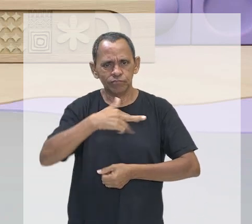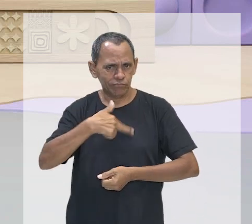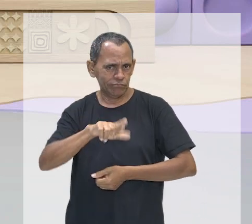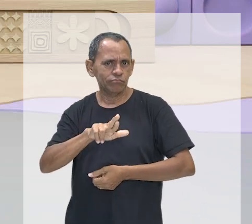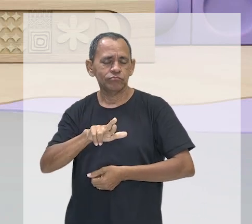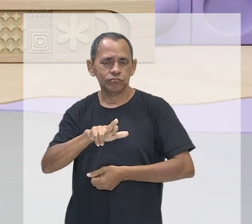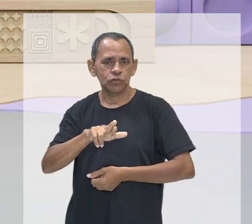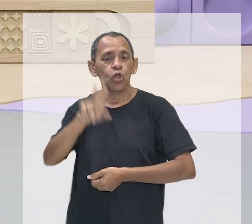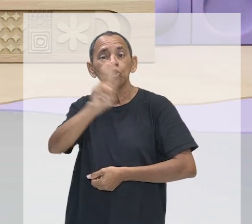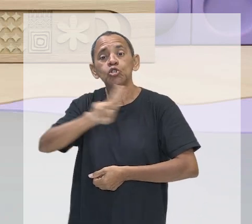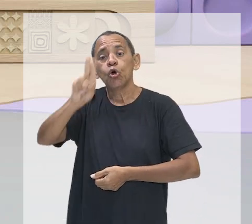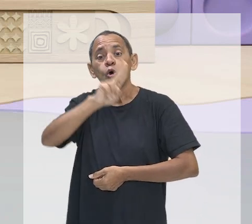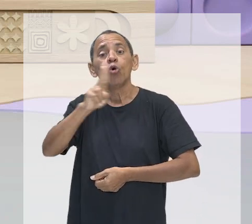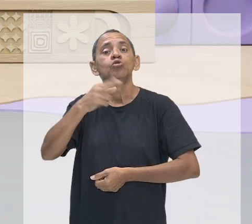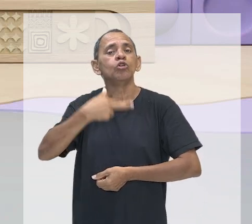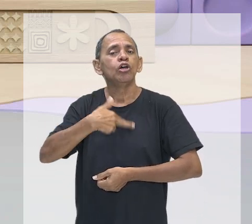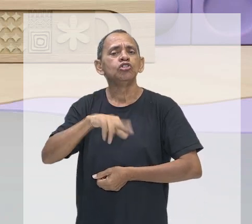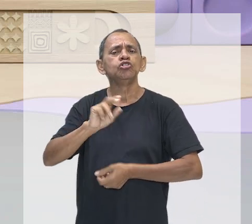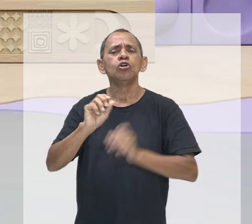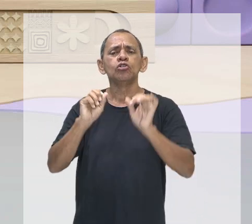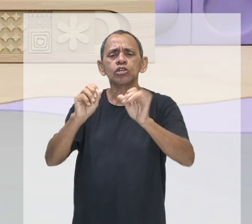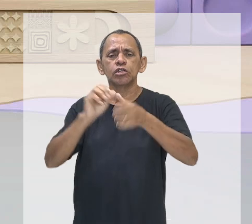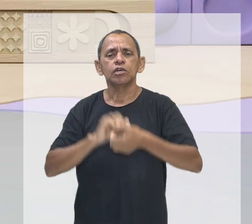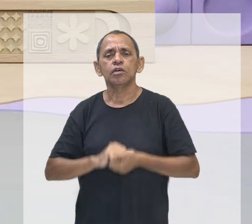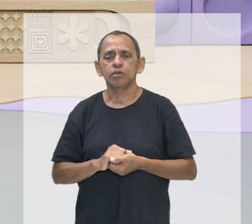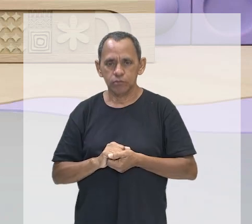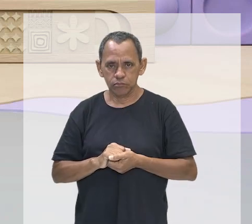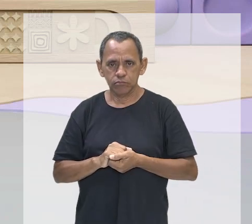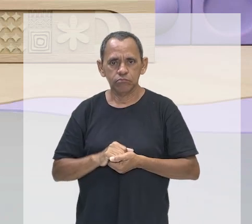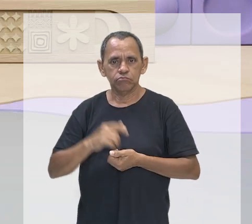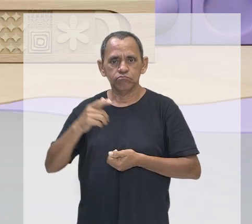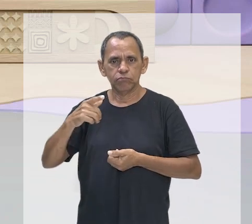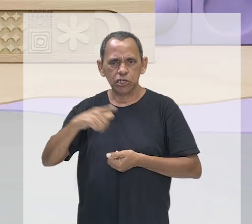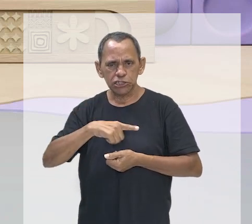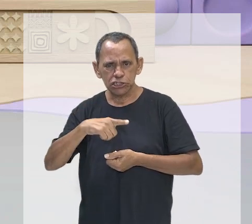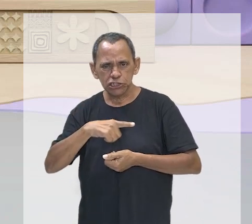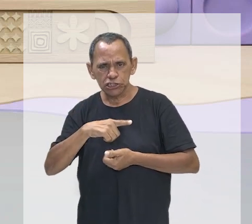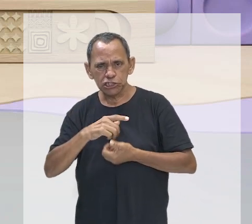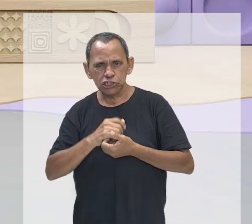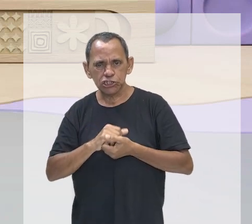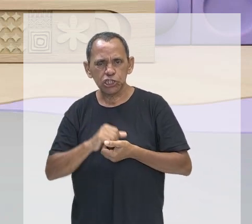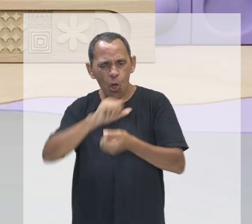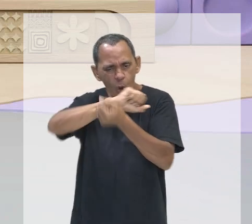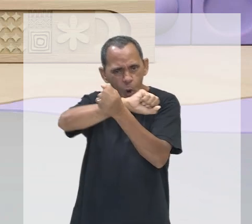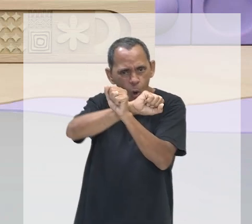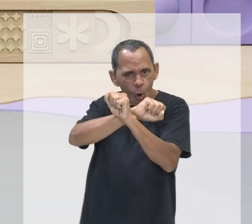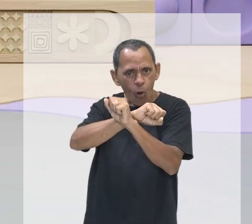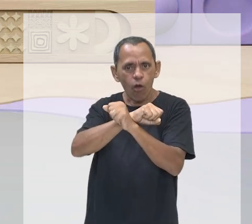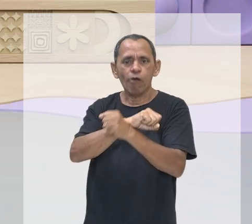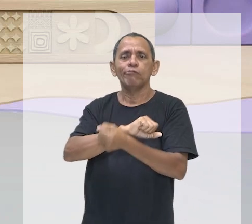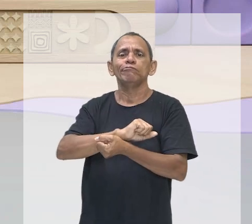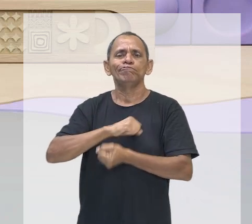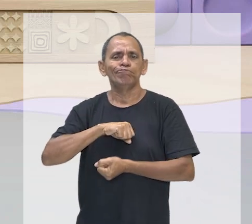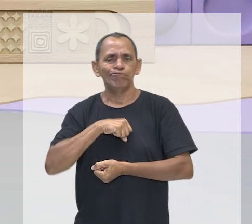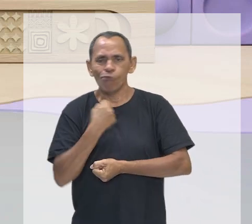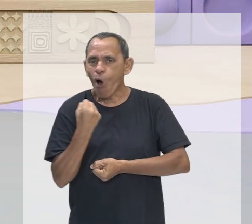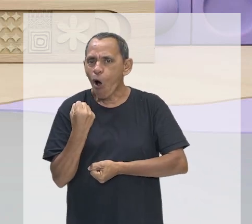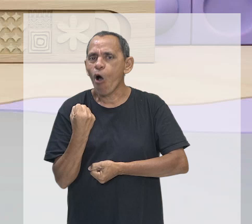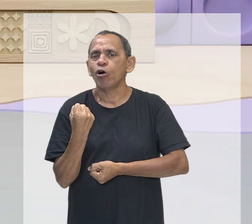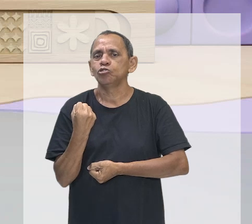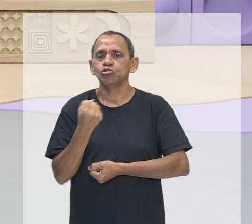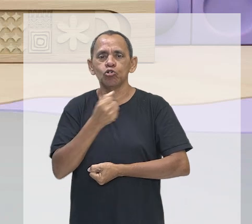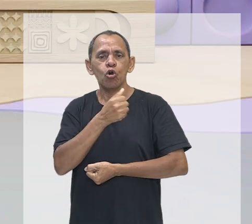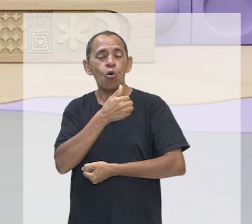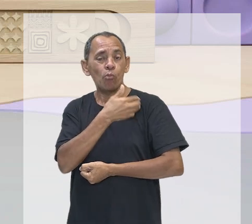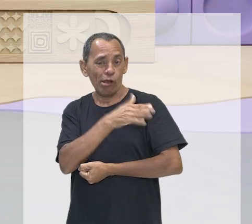religioso, né, quando eu uso a religião para alimentar o ódio, a raiva, os preconceitos,